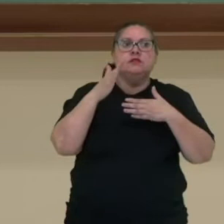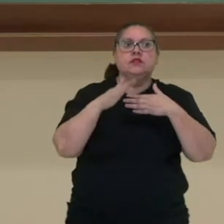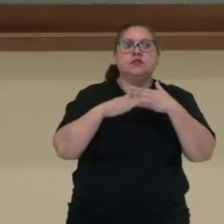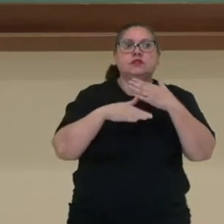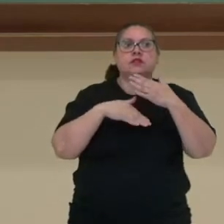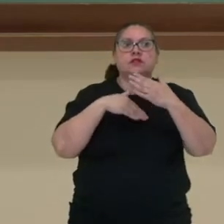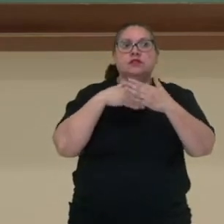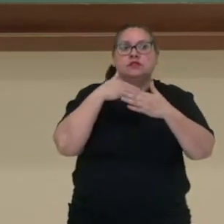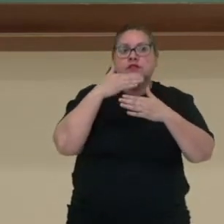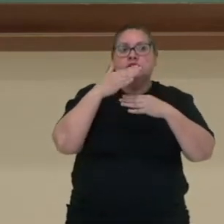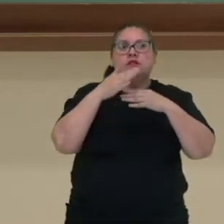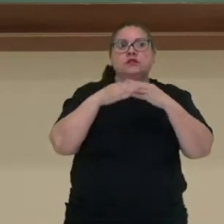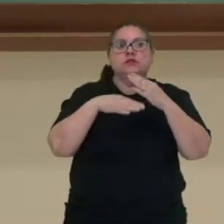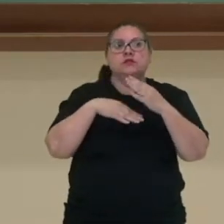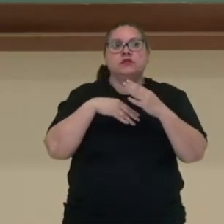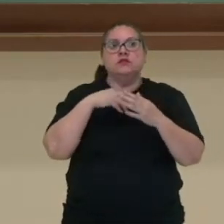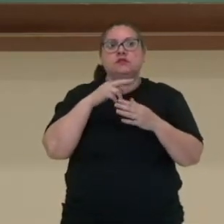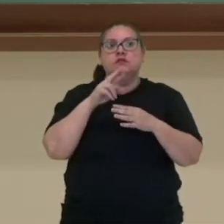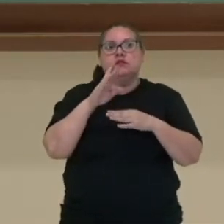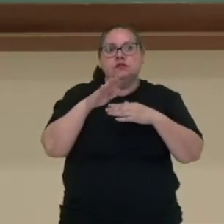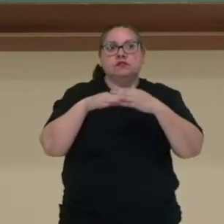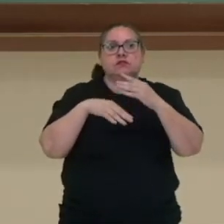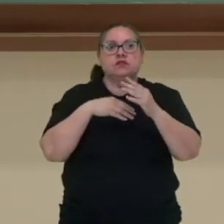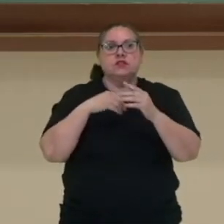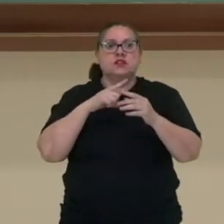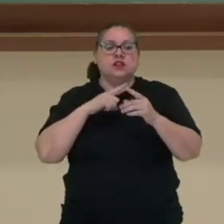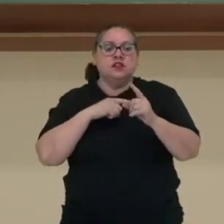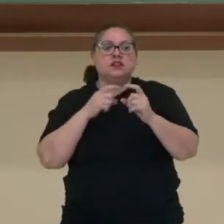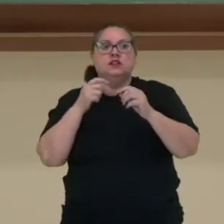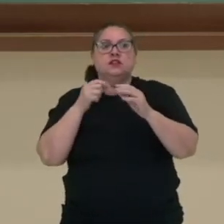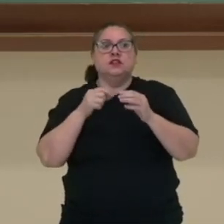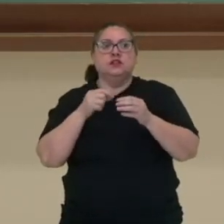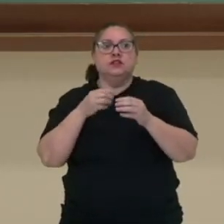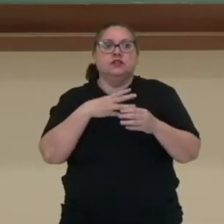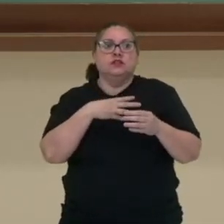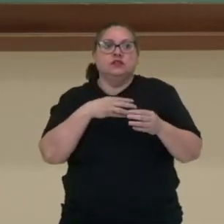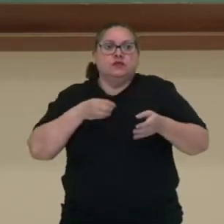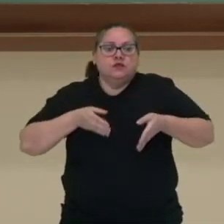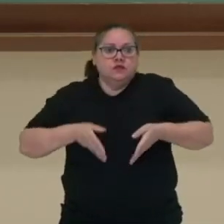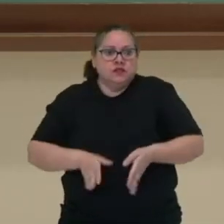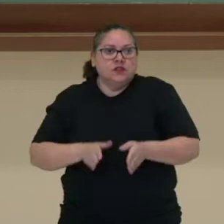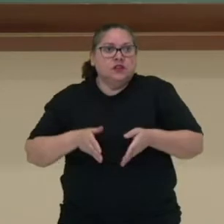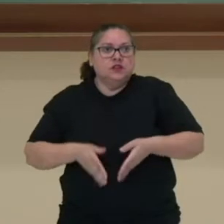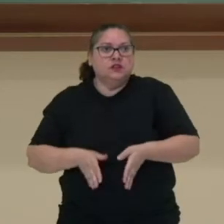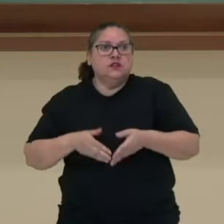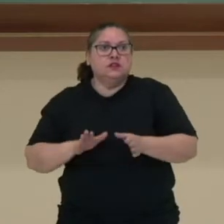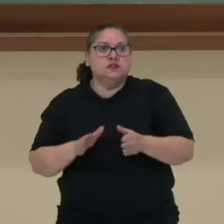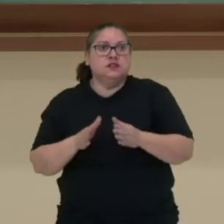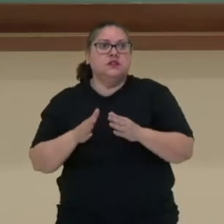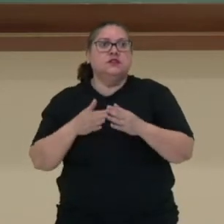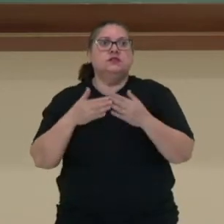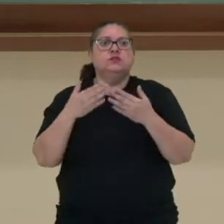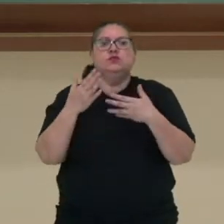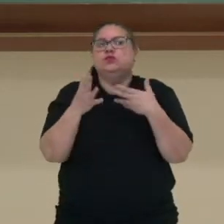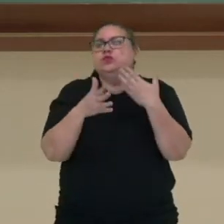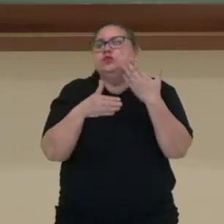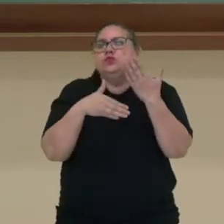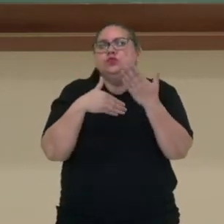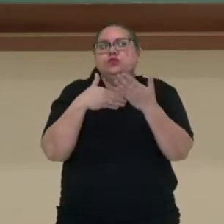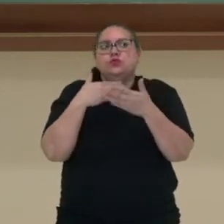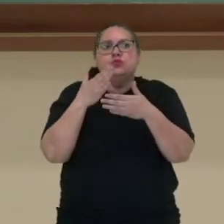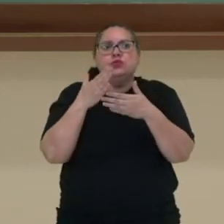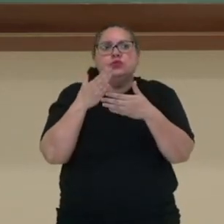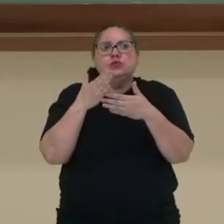Reprodução, a reprodução é de extrema importância para que tenha continuidade nas espécies. Então, todas